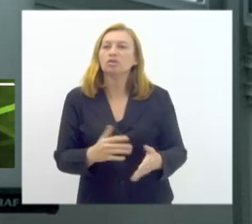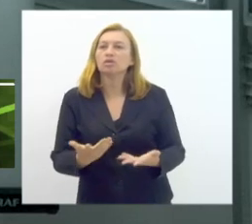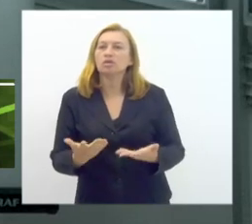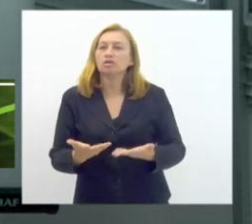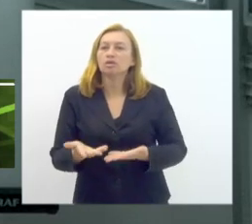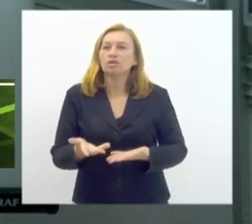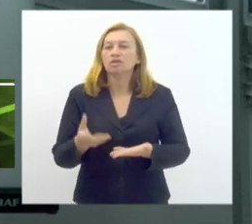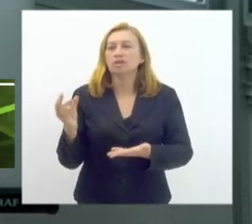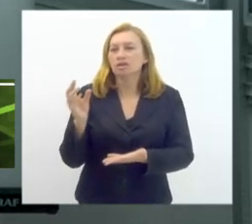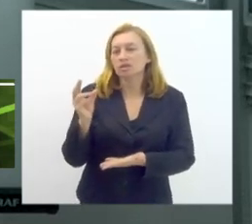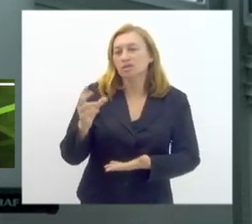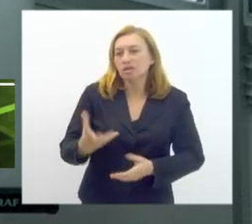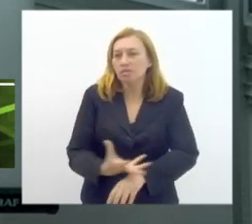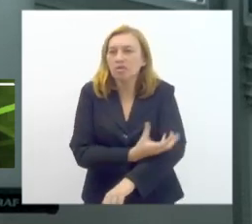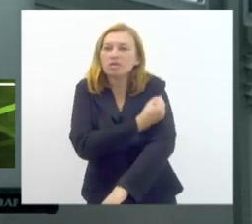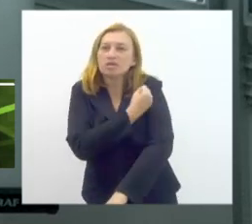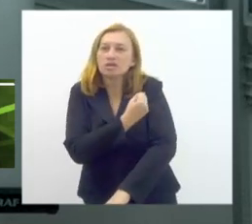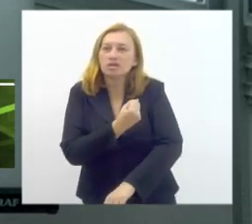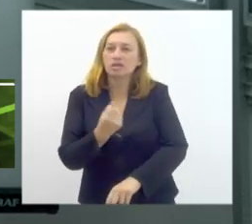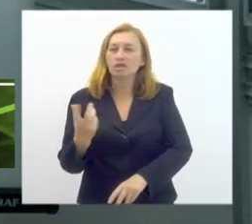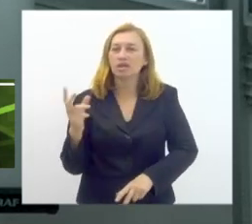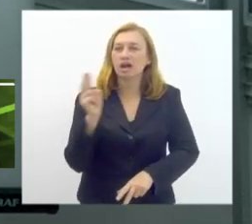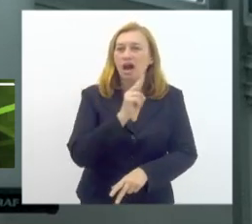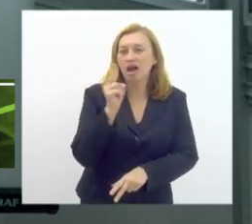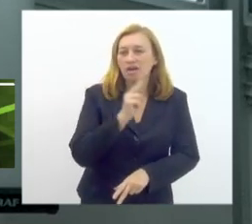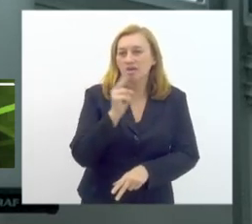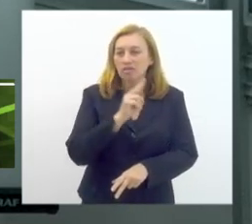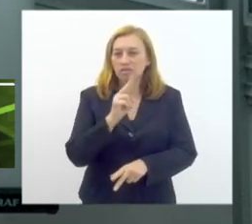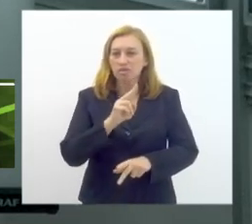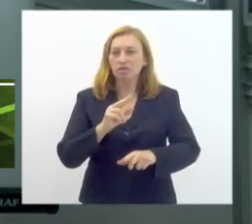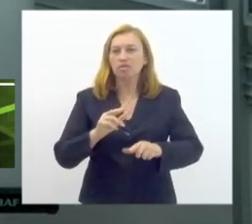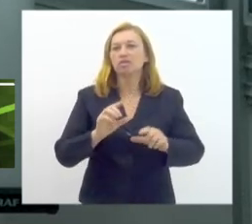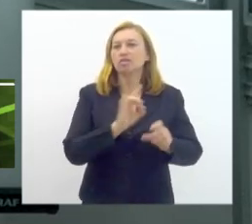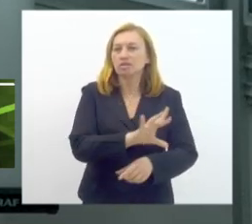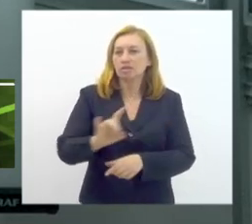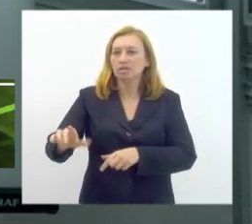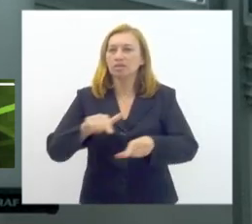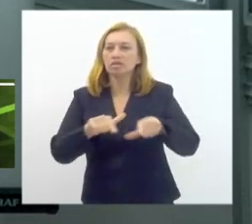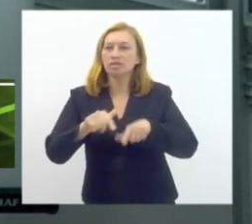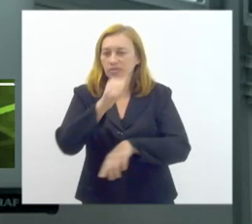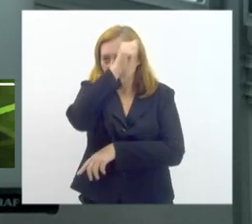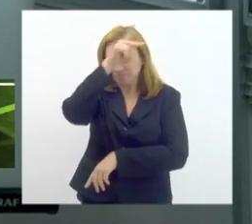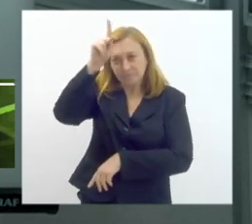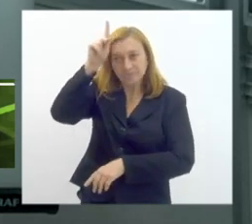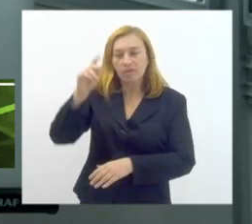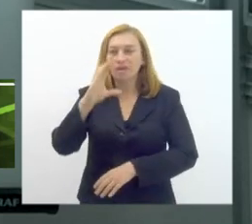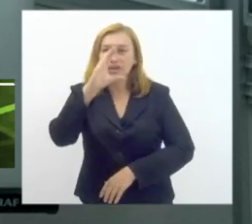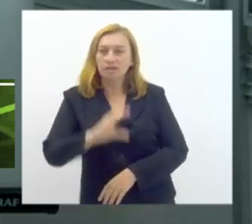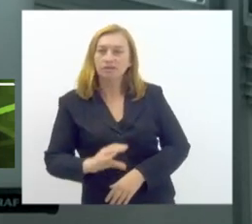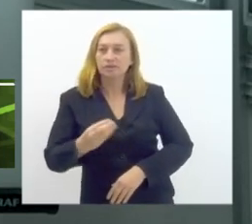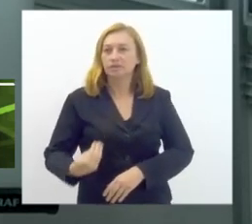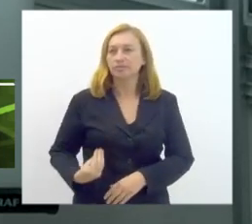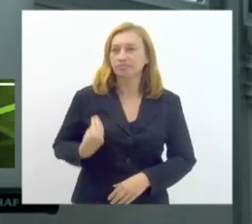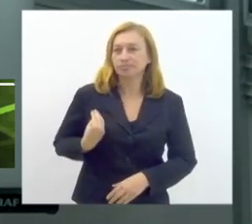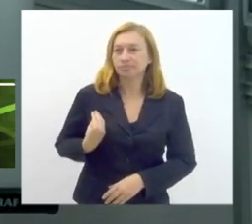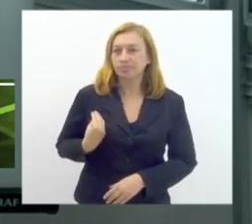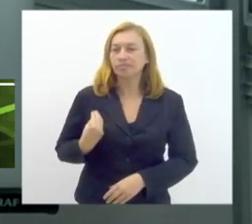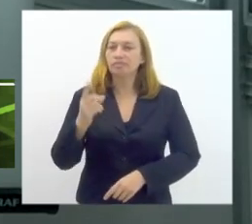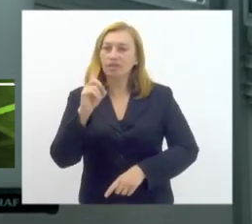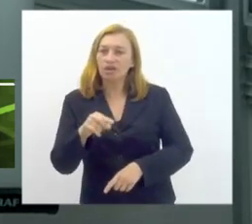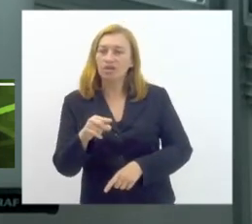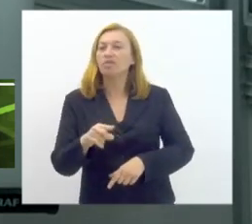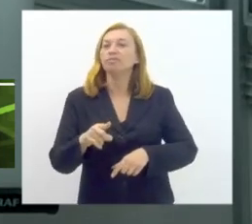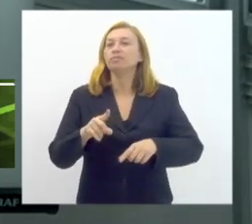sido emocionantes, somando muito no trabalho de cada prefeitura. Cidadania Presente é um programa